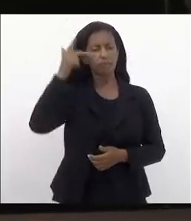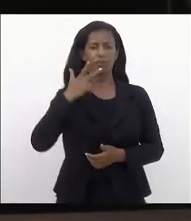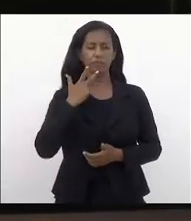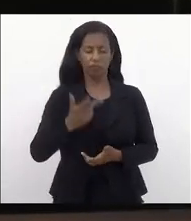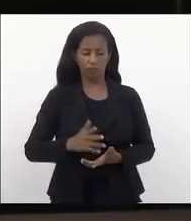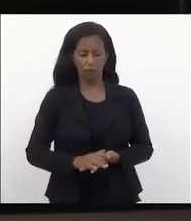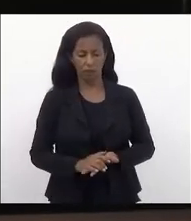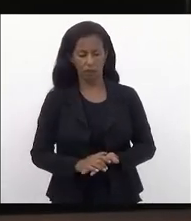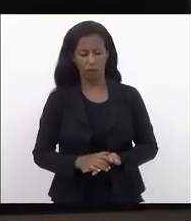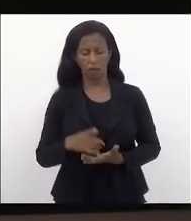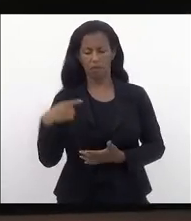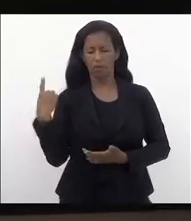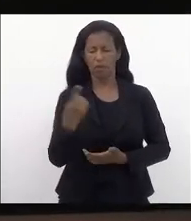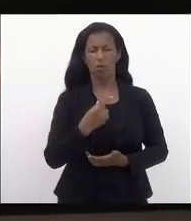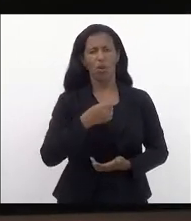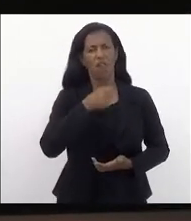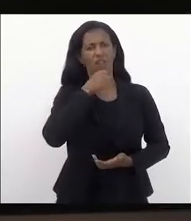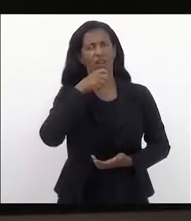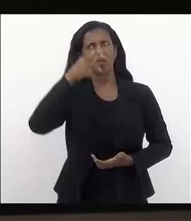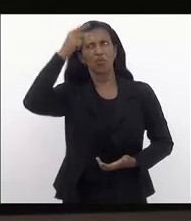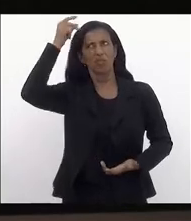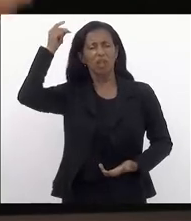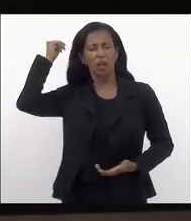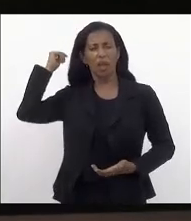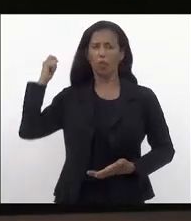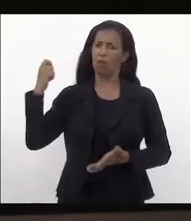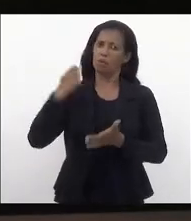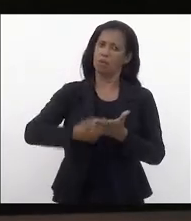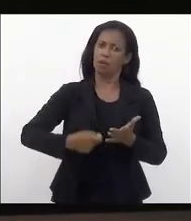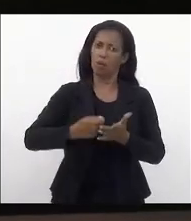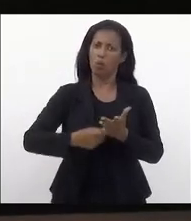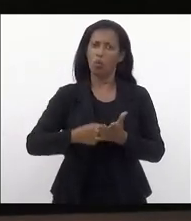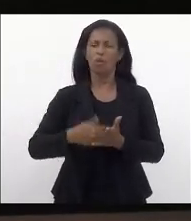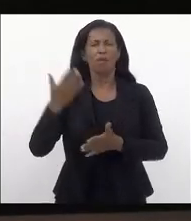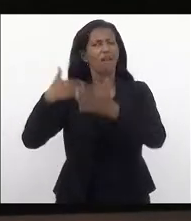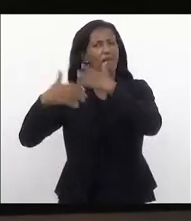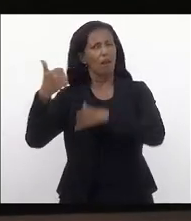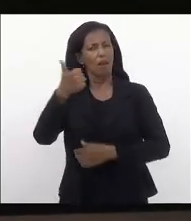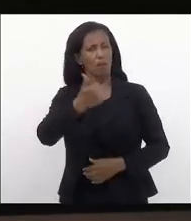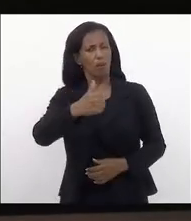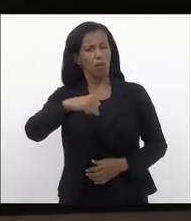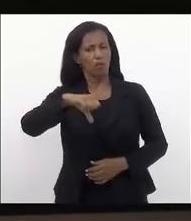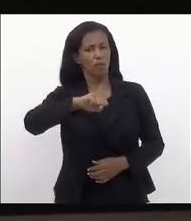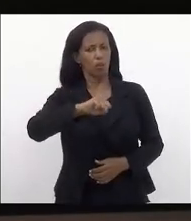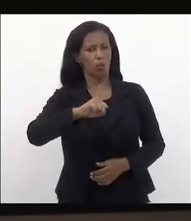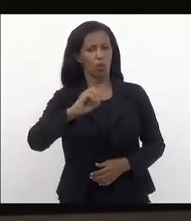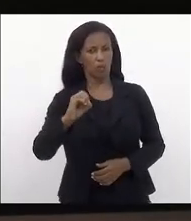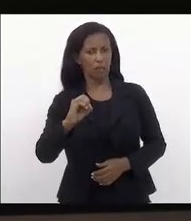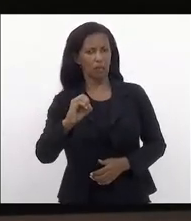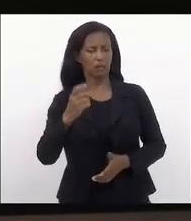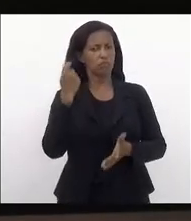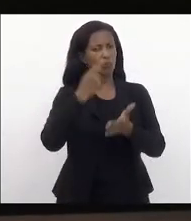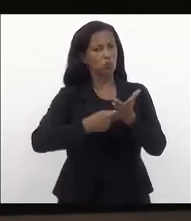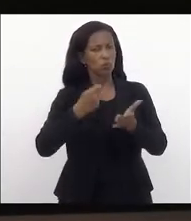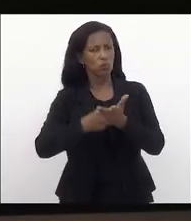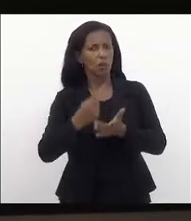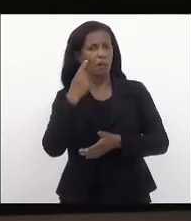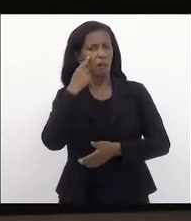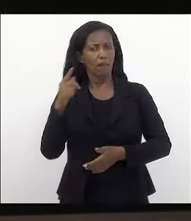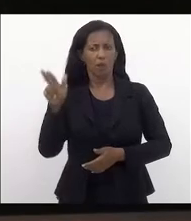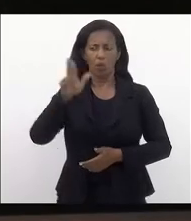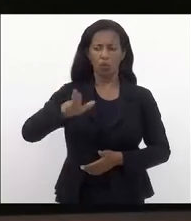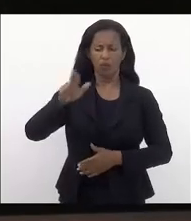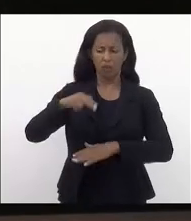pelos nossos velhos tempos da nossa luta lá de trás lá da década de 80 nós sempre lutamos para ver as universidades em pé